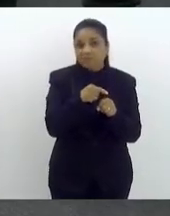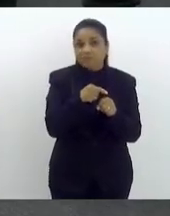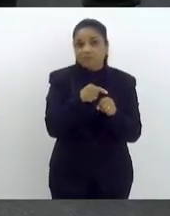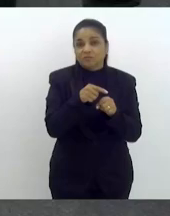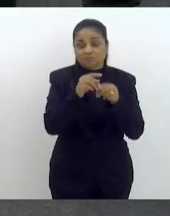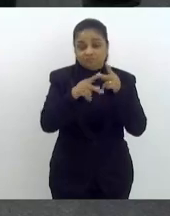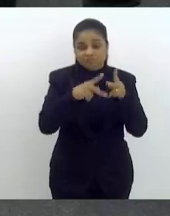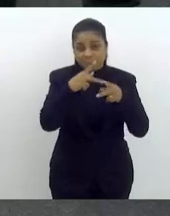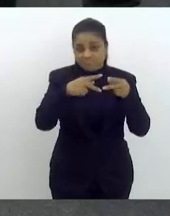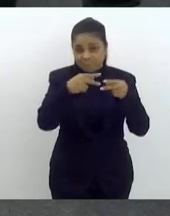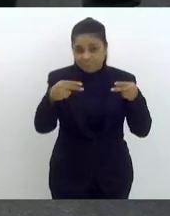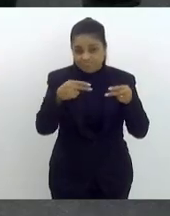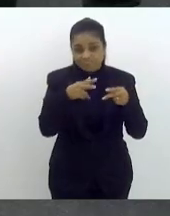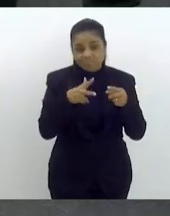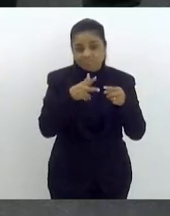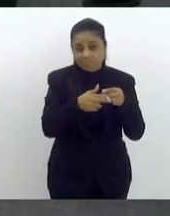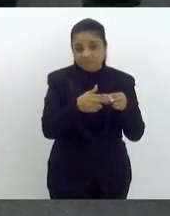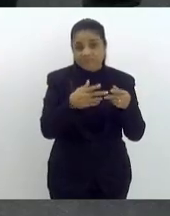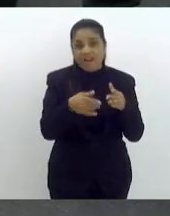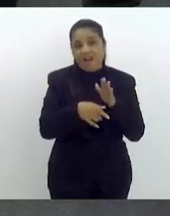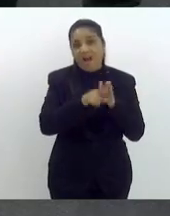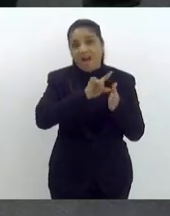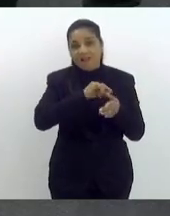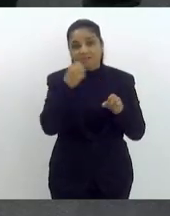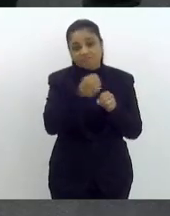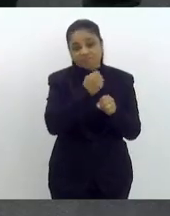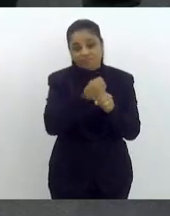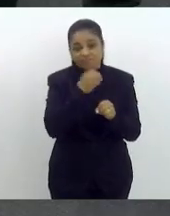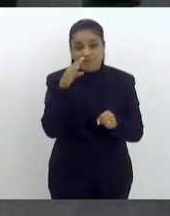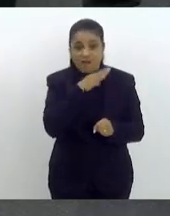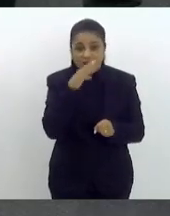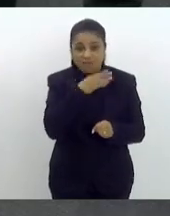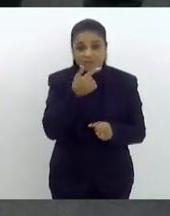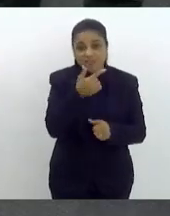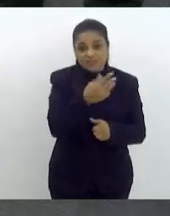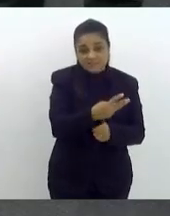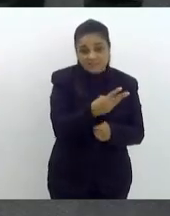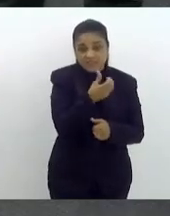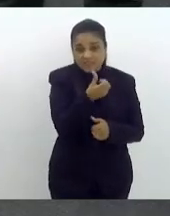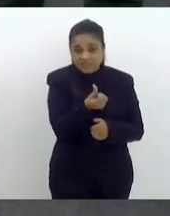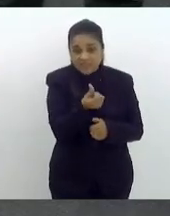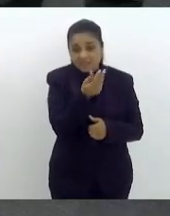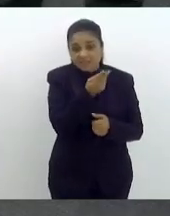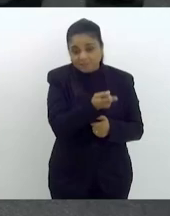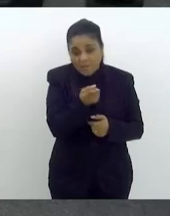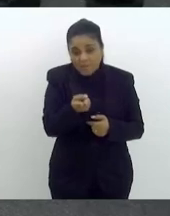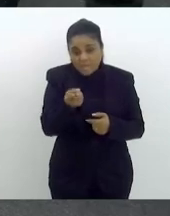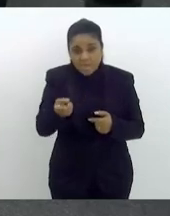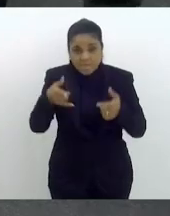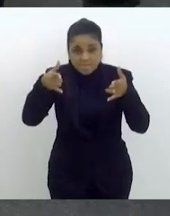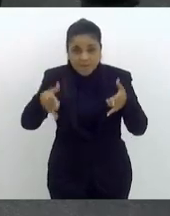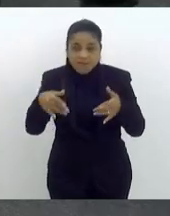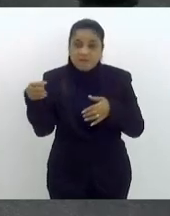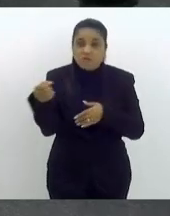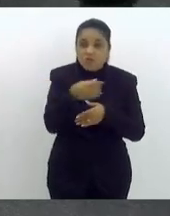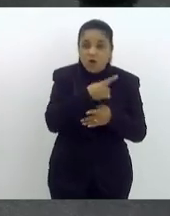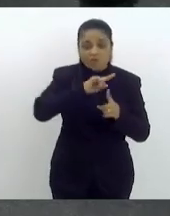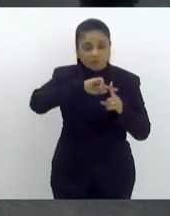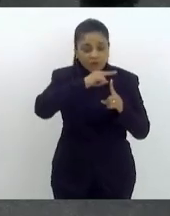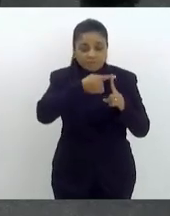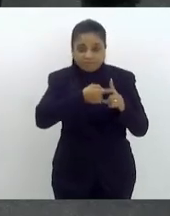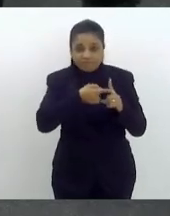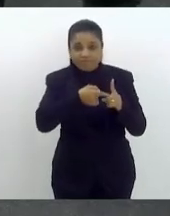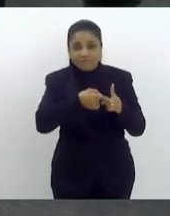o quanto antes nós estamos falando de 36 novos leitos para atender essas gestantes